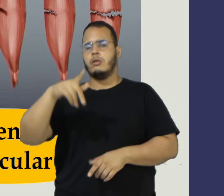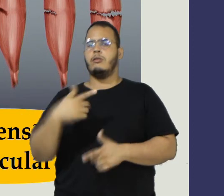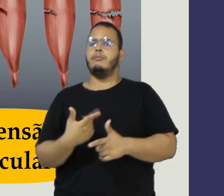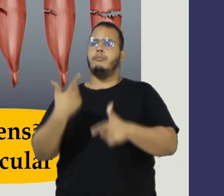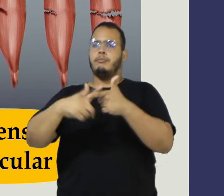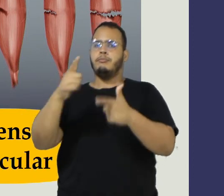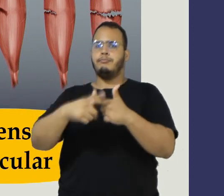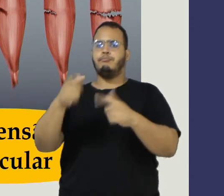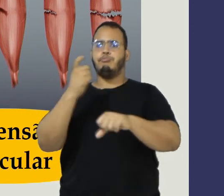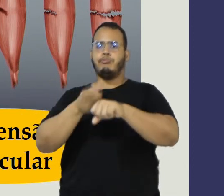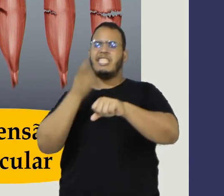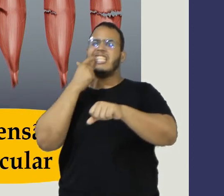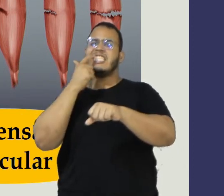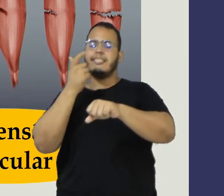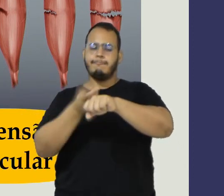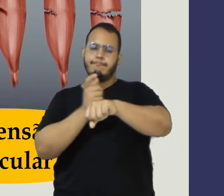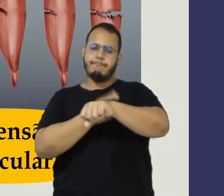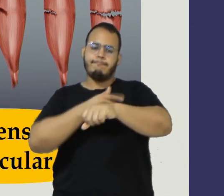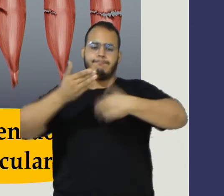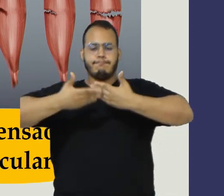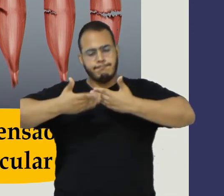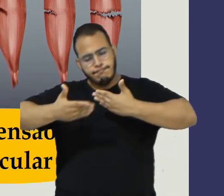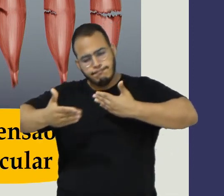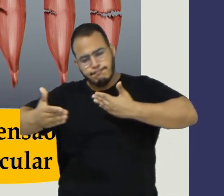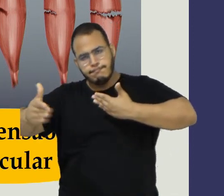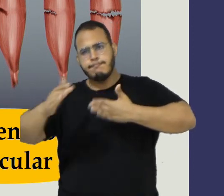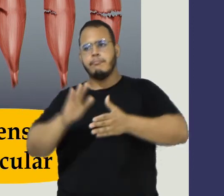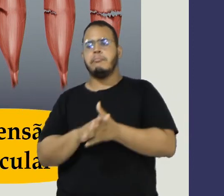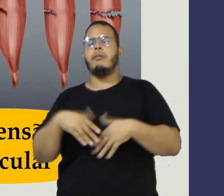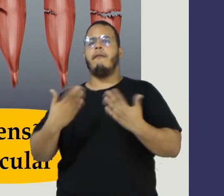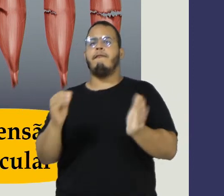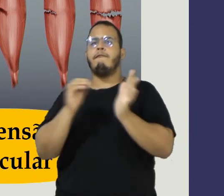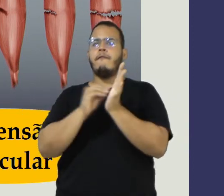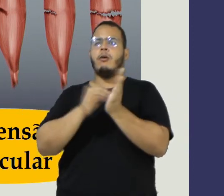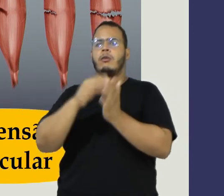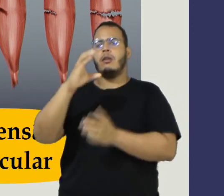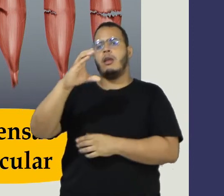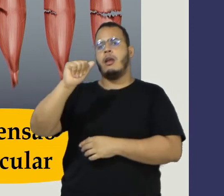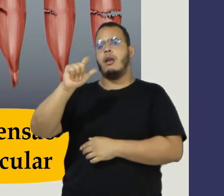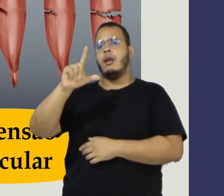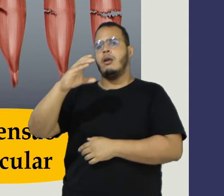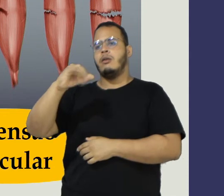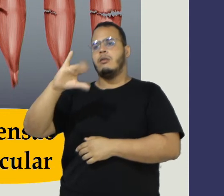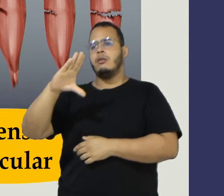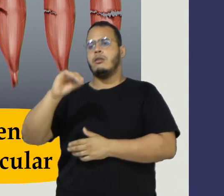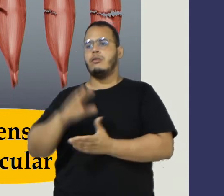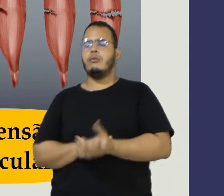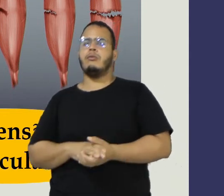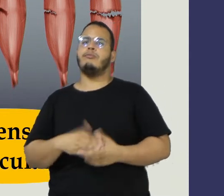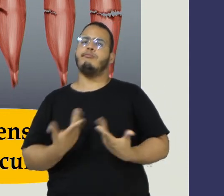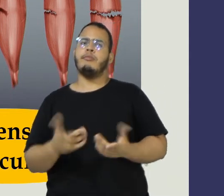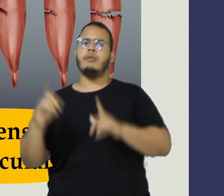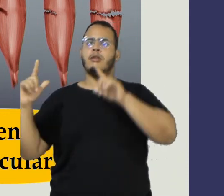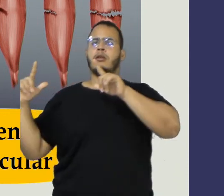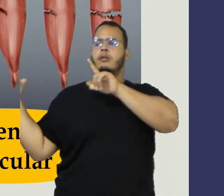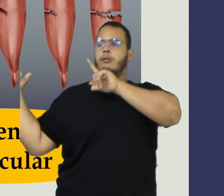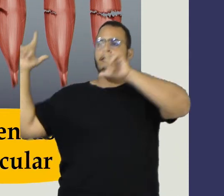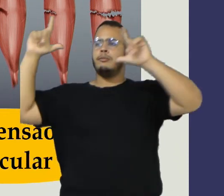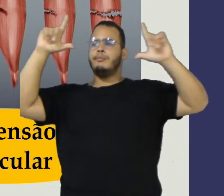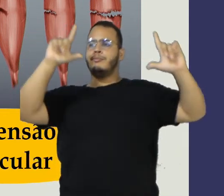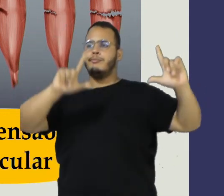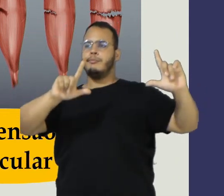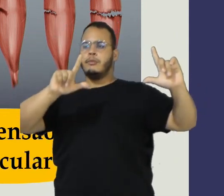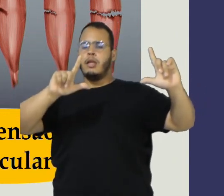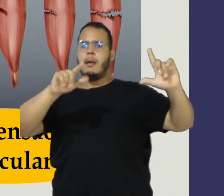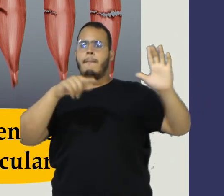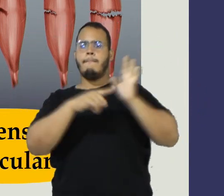estrutura óssea, certo? Ao longo dos anos, basicamente falta de cálcio. Esse aqui é um osso normal, né? Um osso saudável, e um osso aí